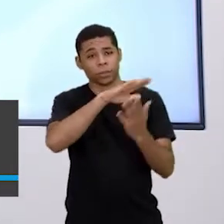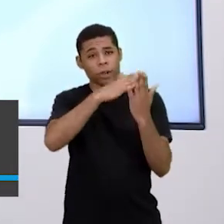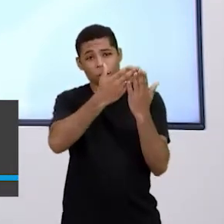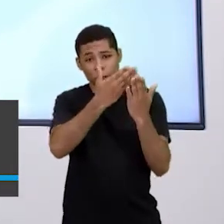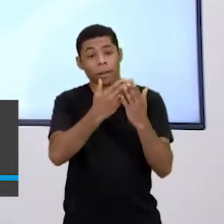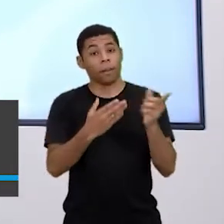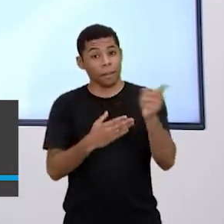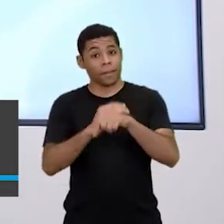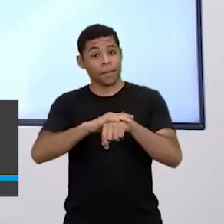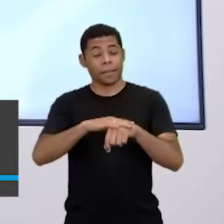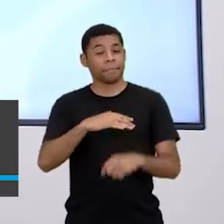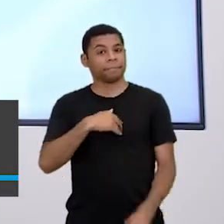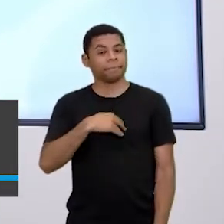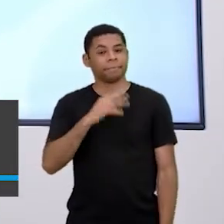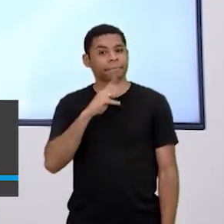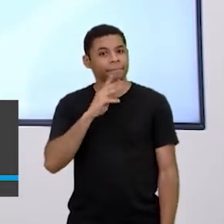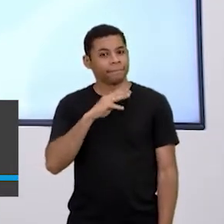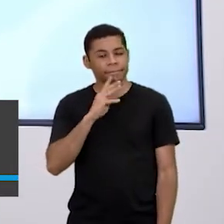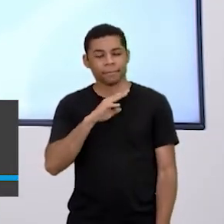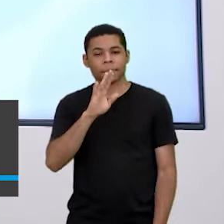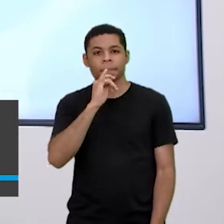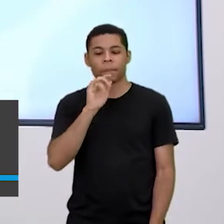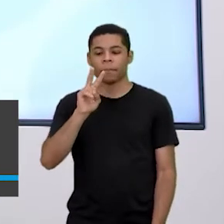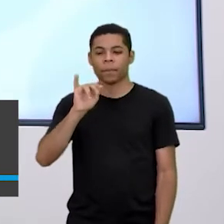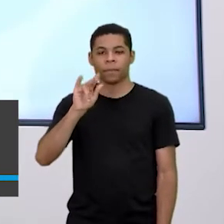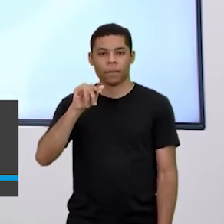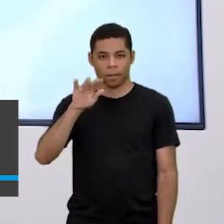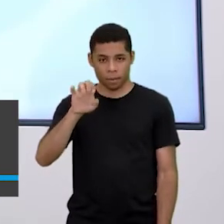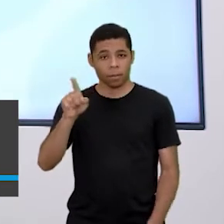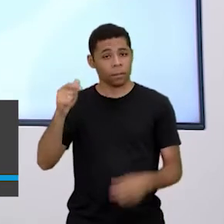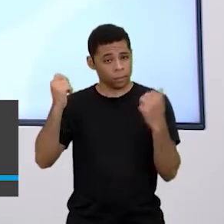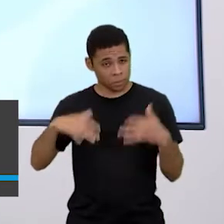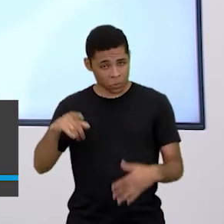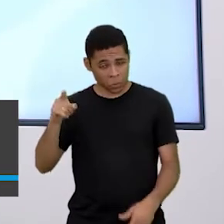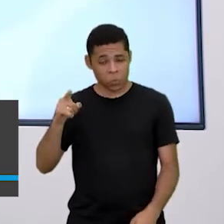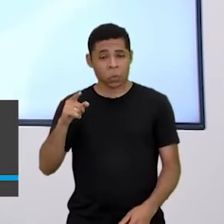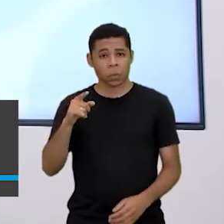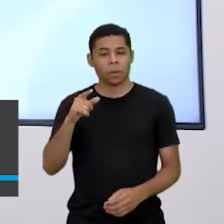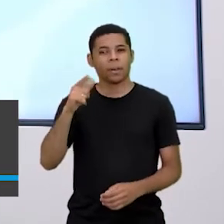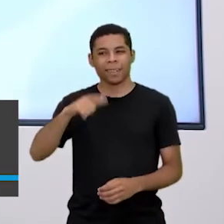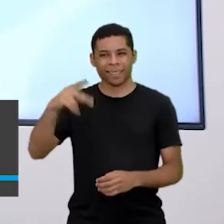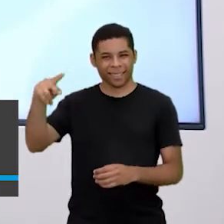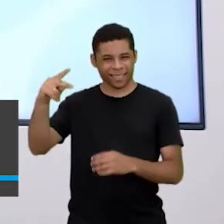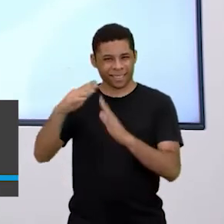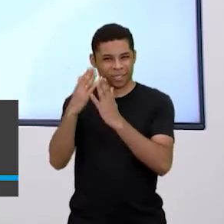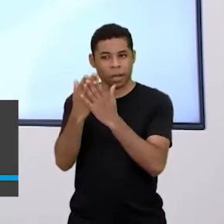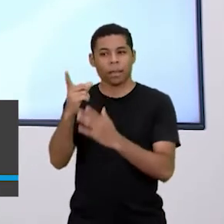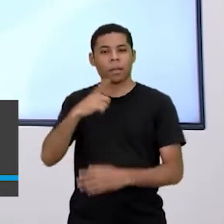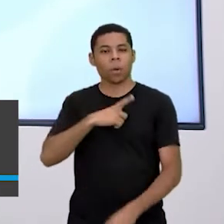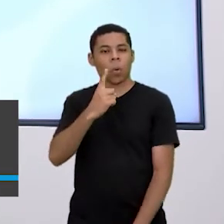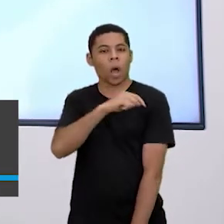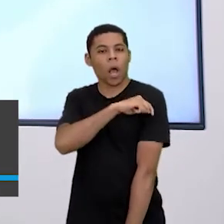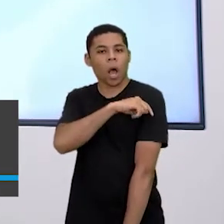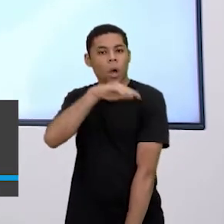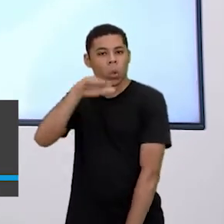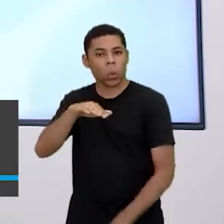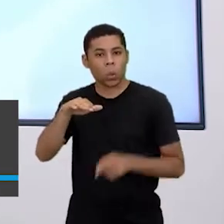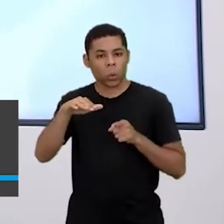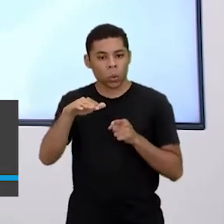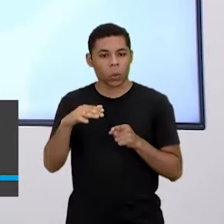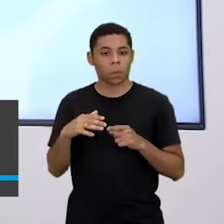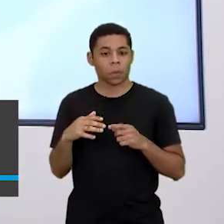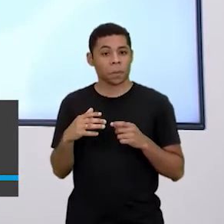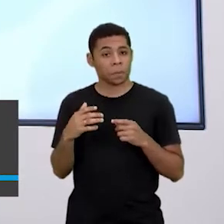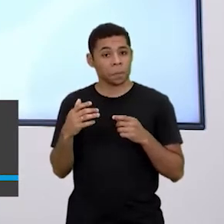bem bacana aqui. A Proviviane falou que na escola dela aí tem um aluno que ele é mestre também,